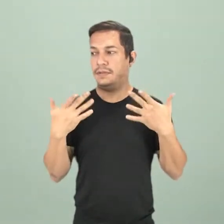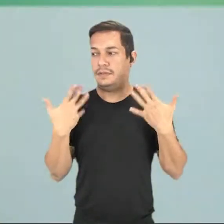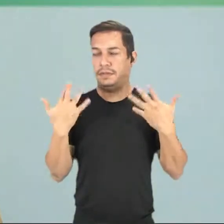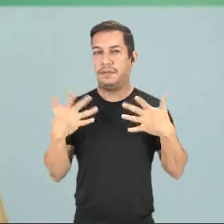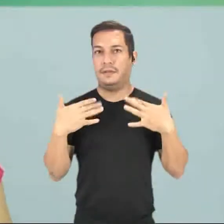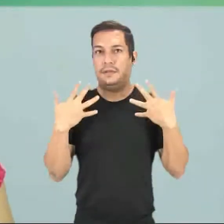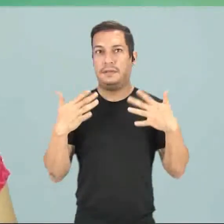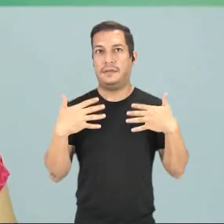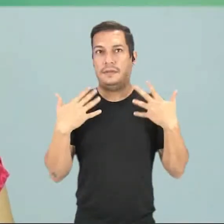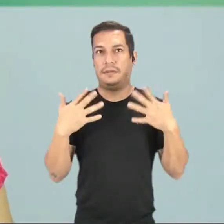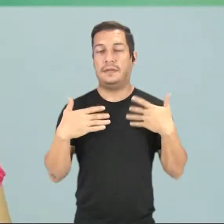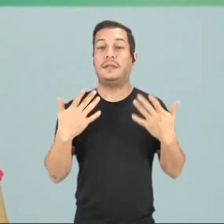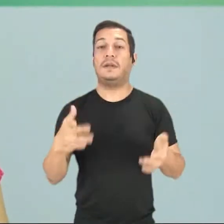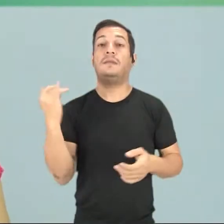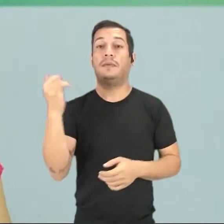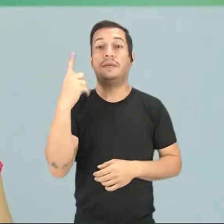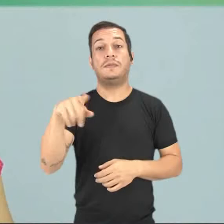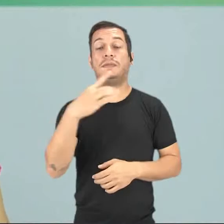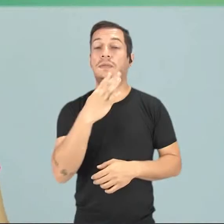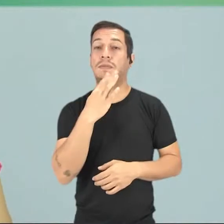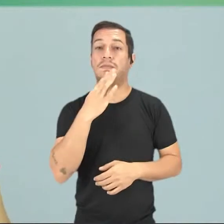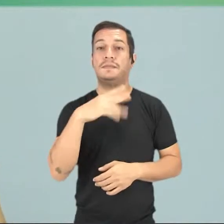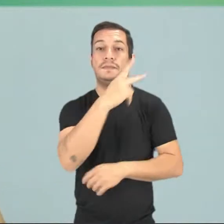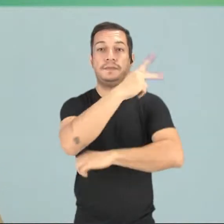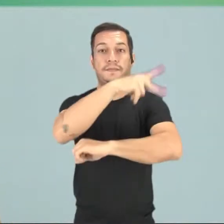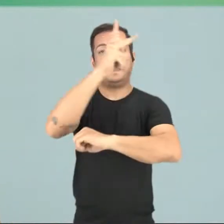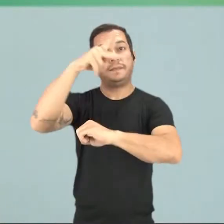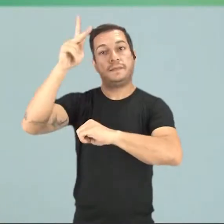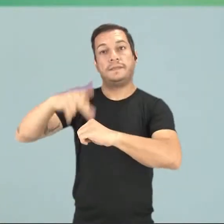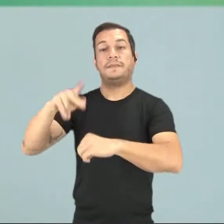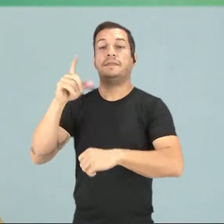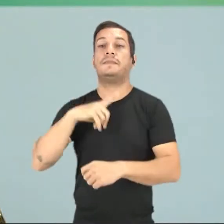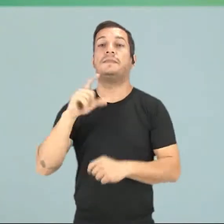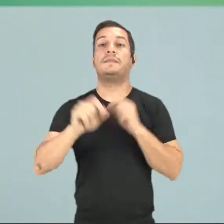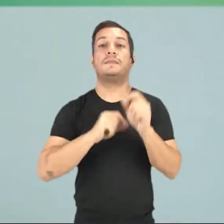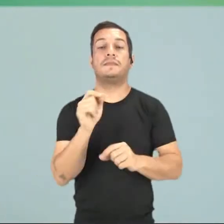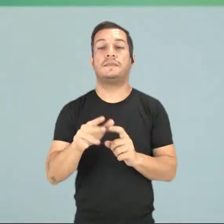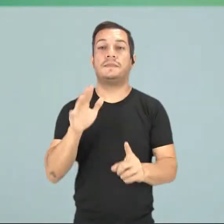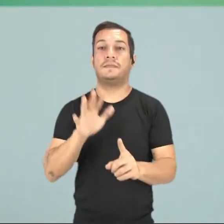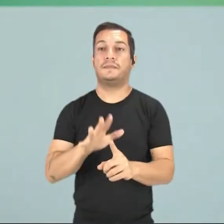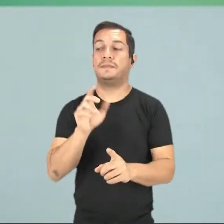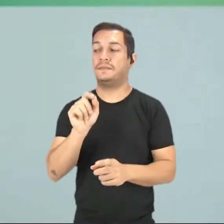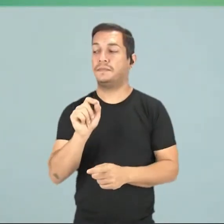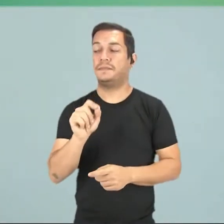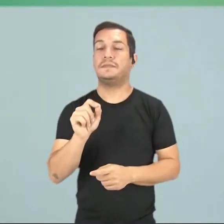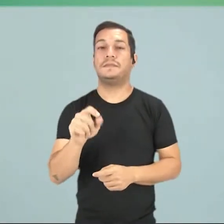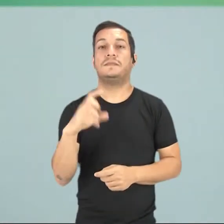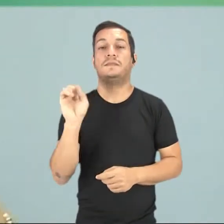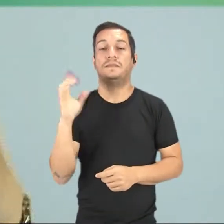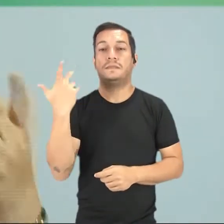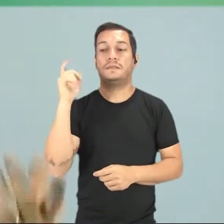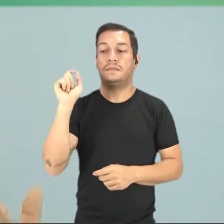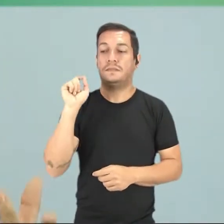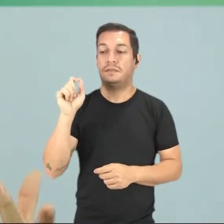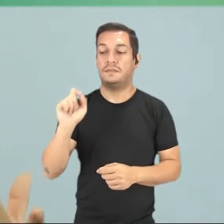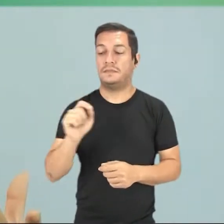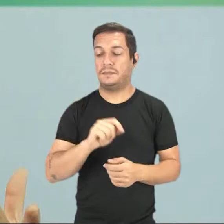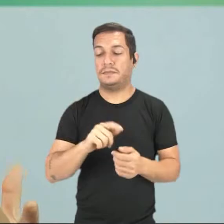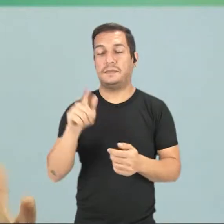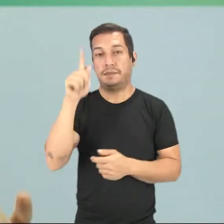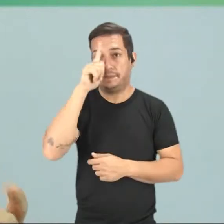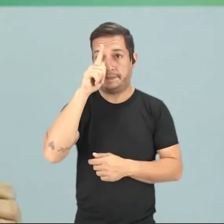termo parnasianismo ele vem por influência do que acontecia lá na